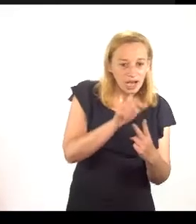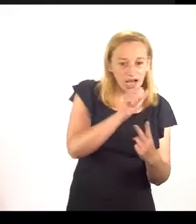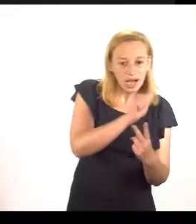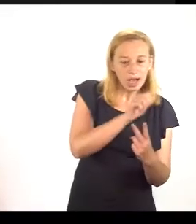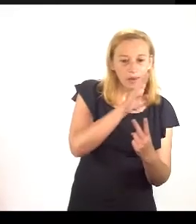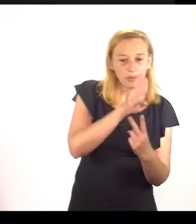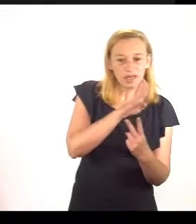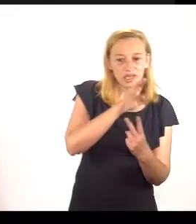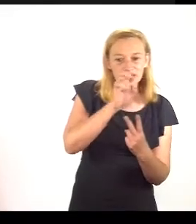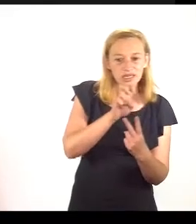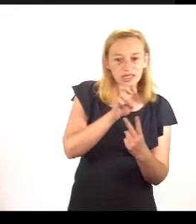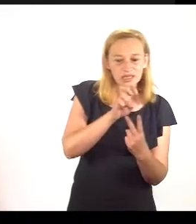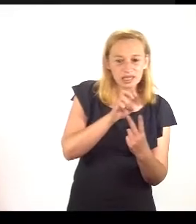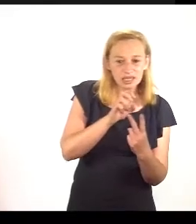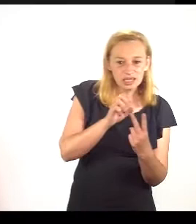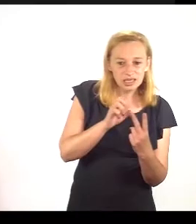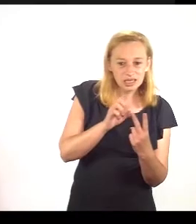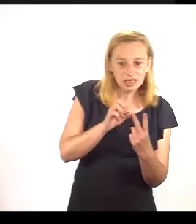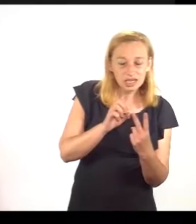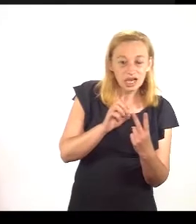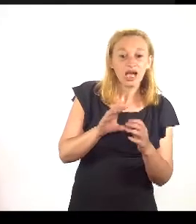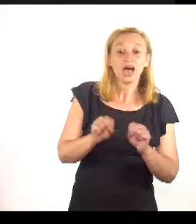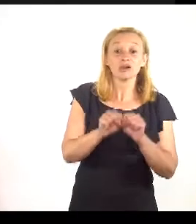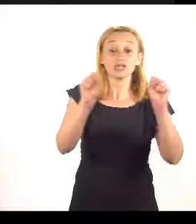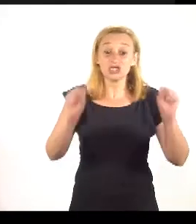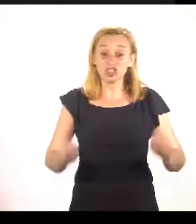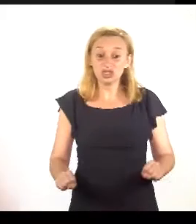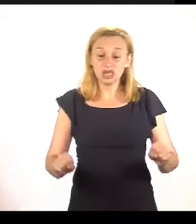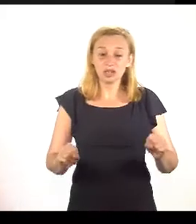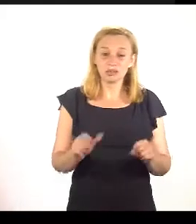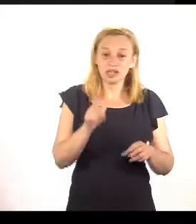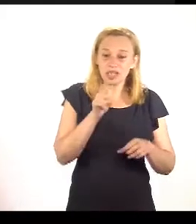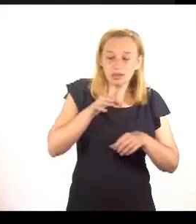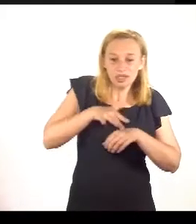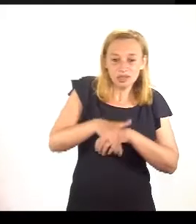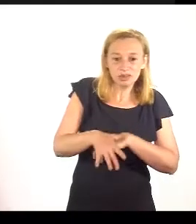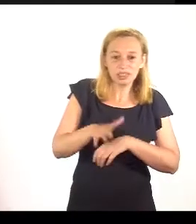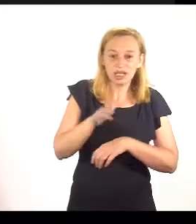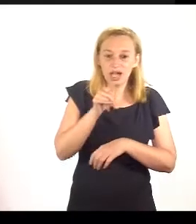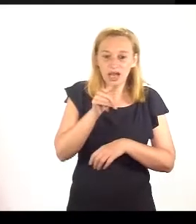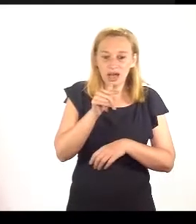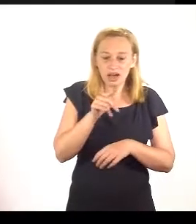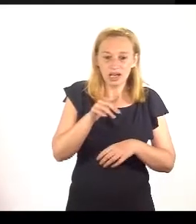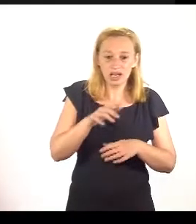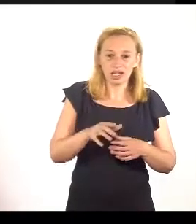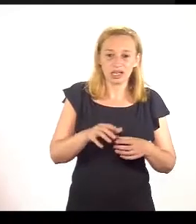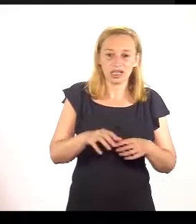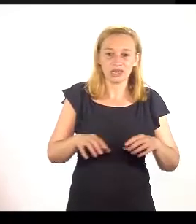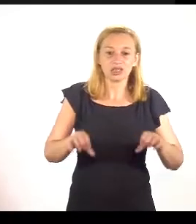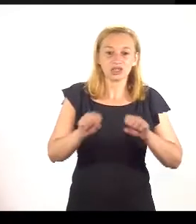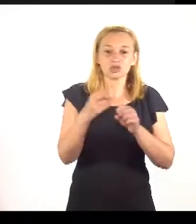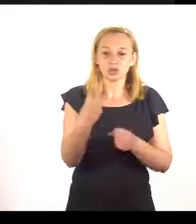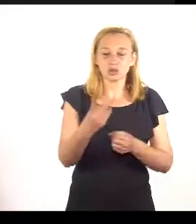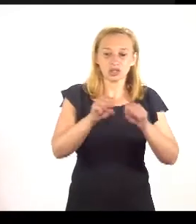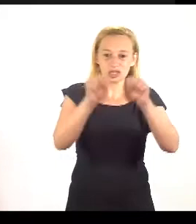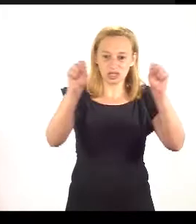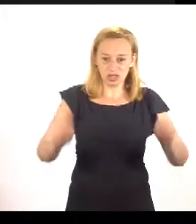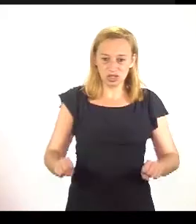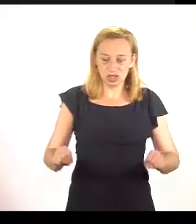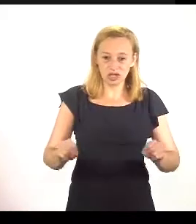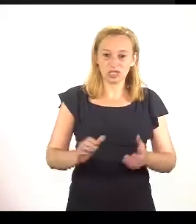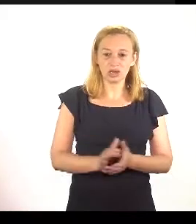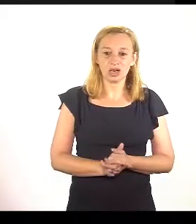Barra? Não é a área, não. O sistema de abastecimento de água e tratamento de esgoto. Tem 2 sistemas. Um que